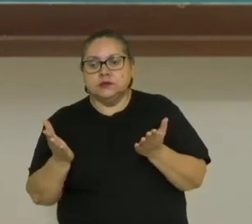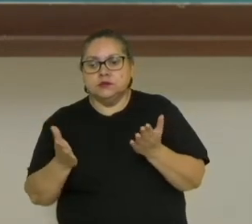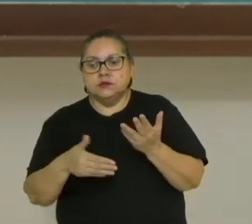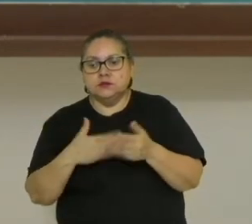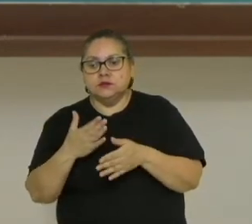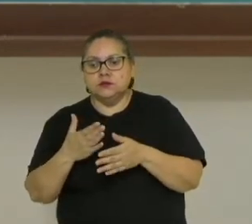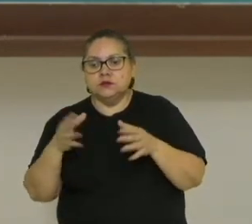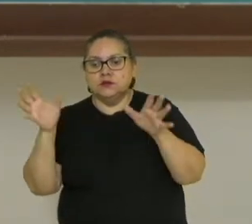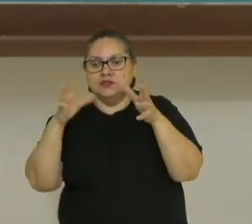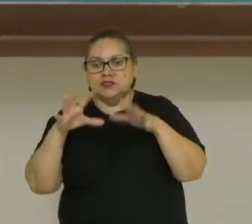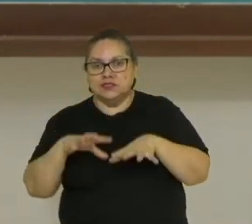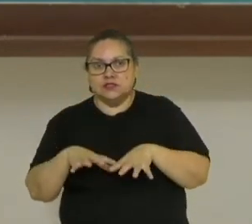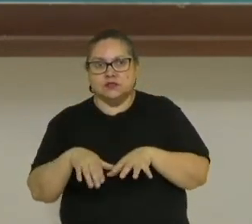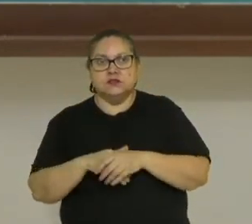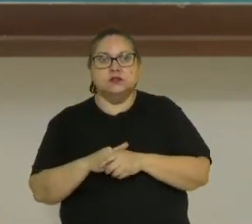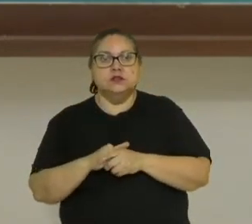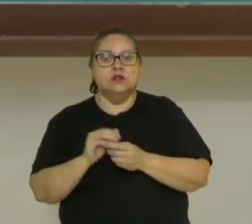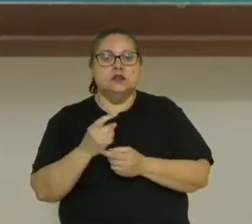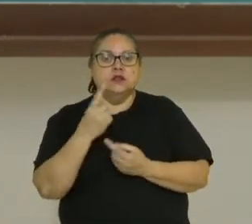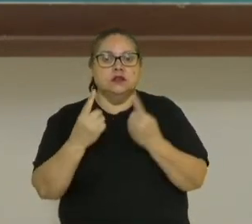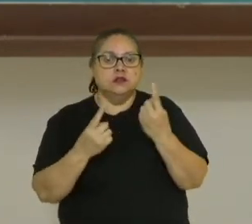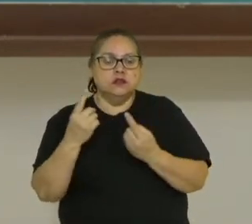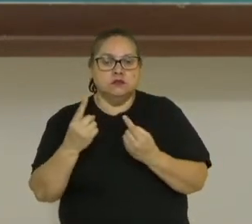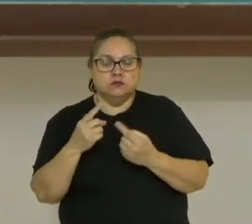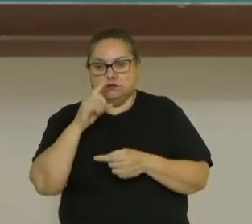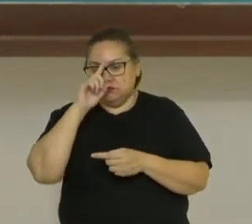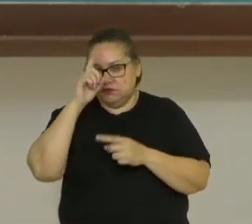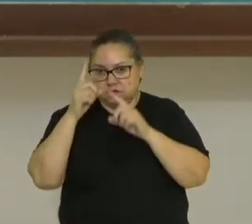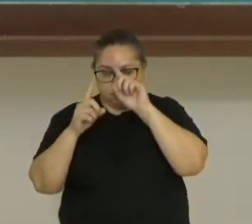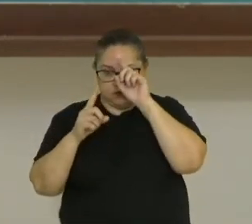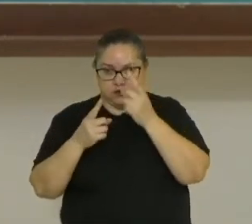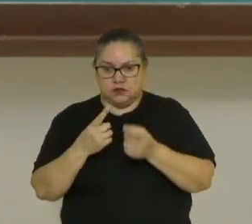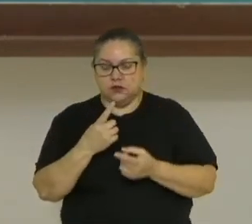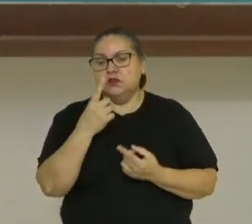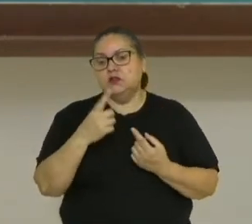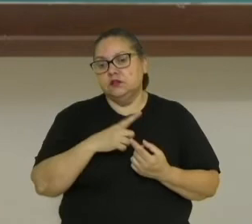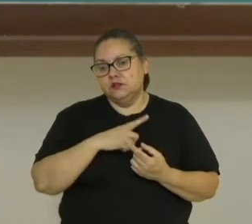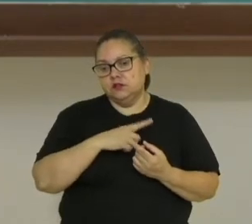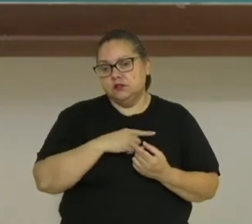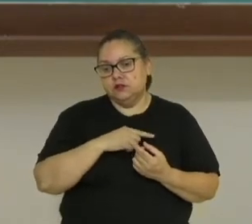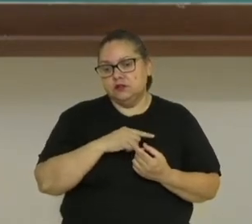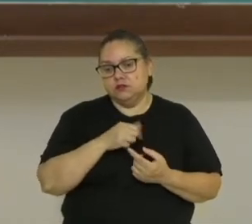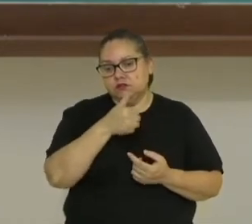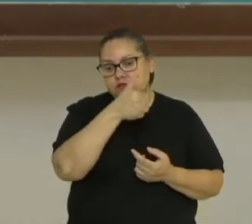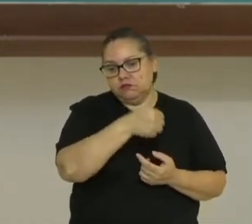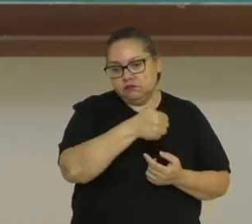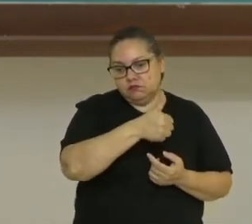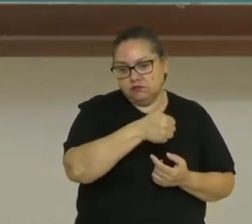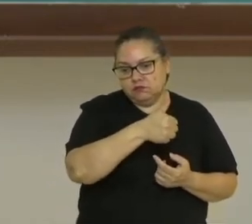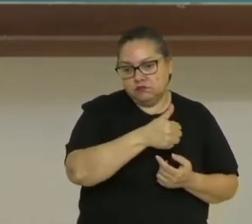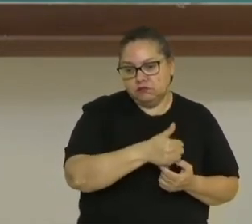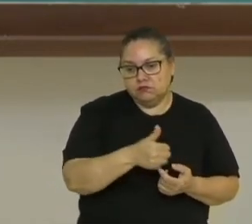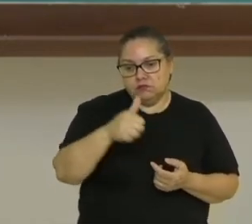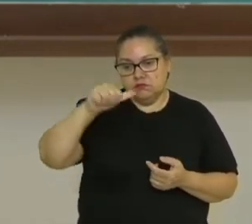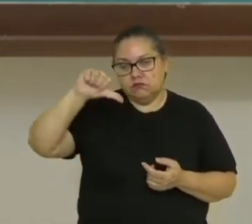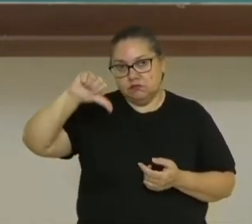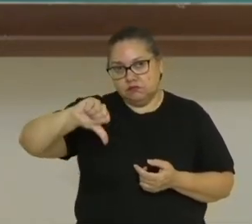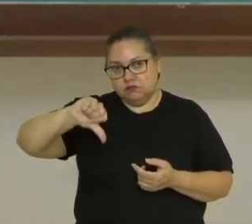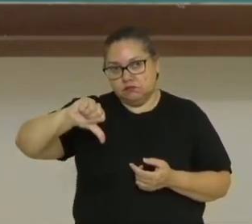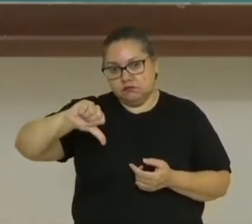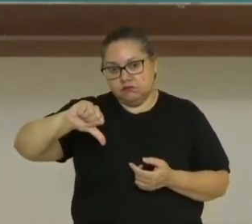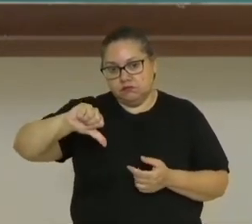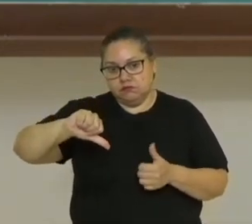gerar crise, né? Então, cada uma das ideias vai ter pontos positivos e pontos